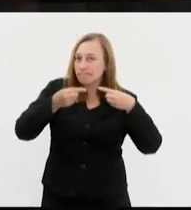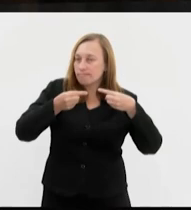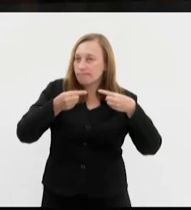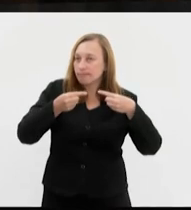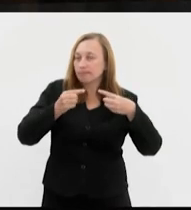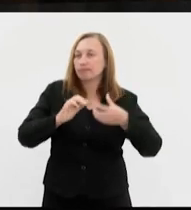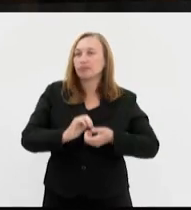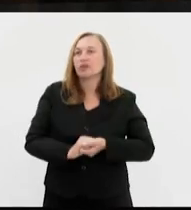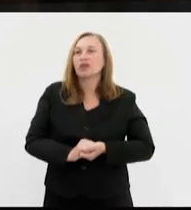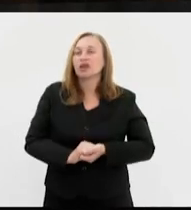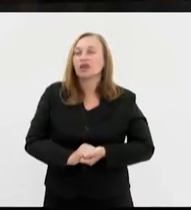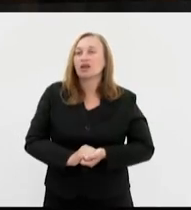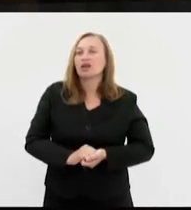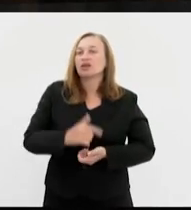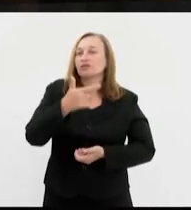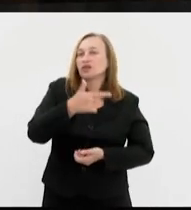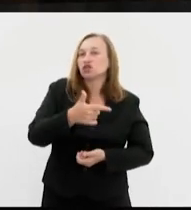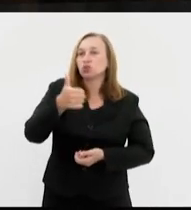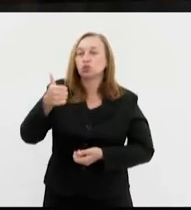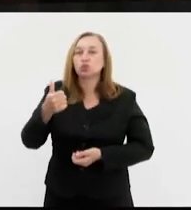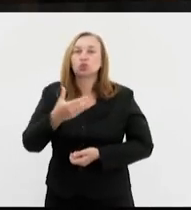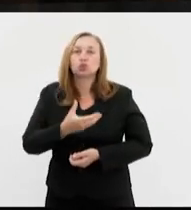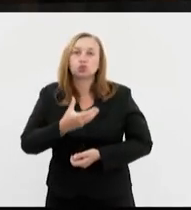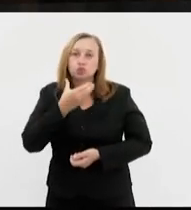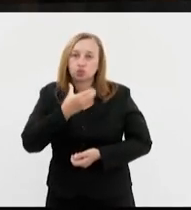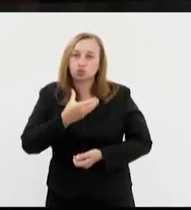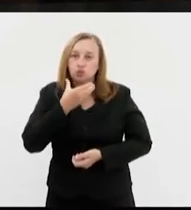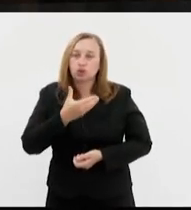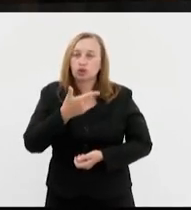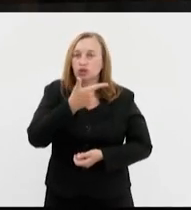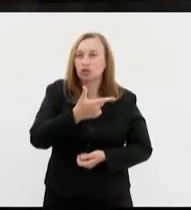Em 21 de dezembro de